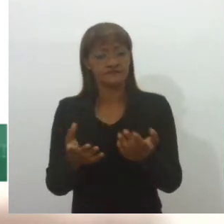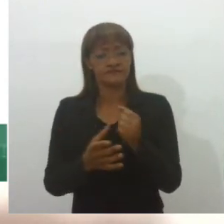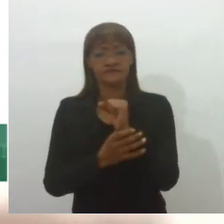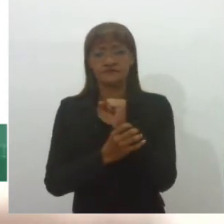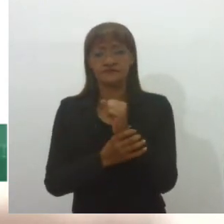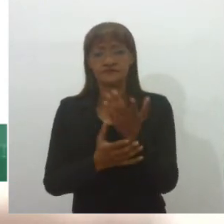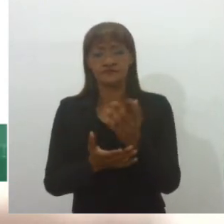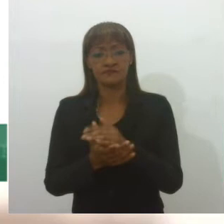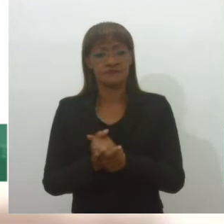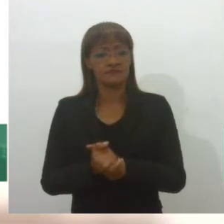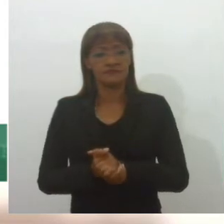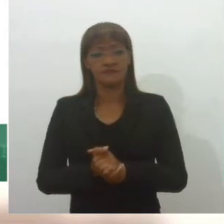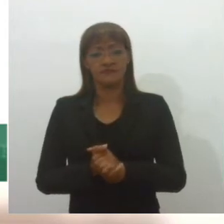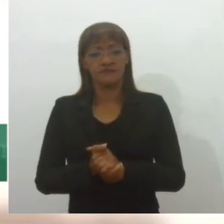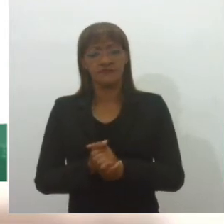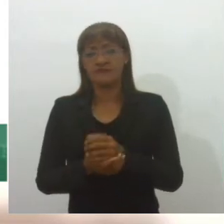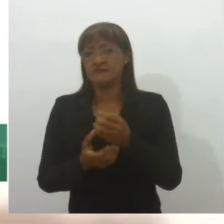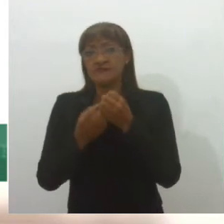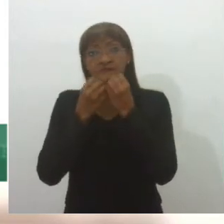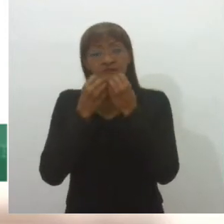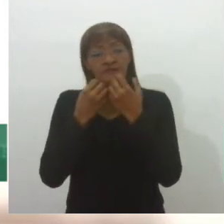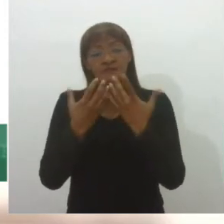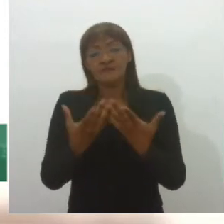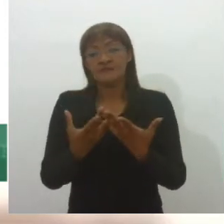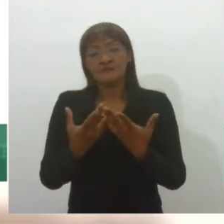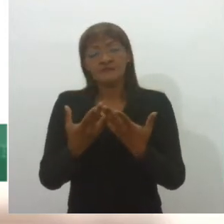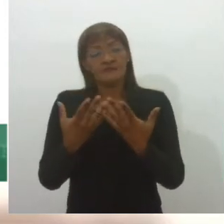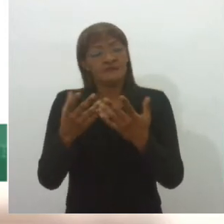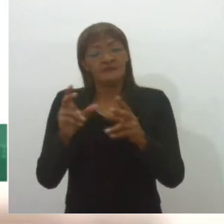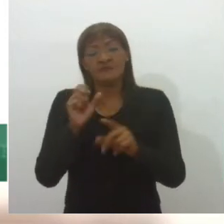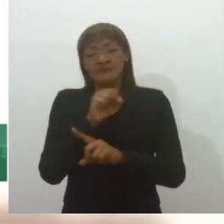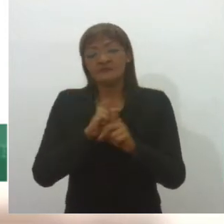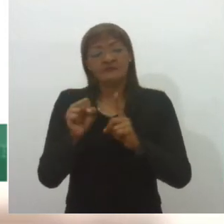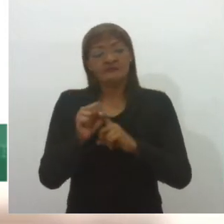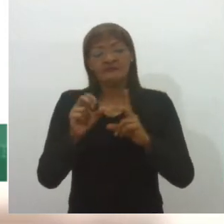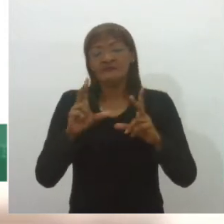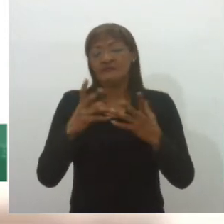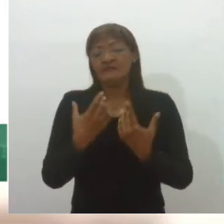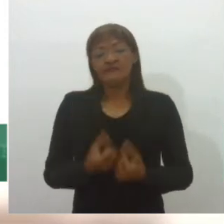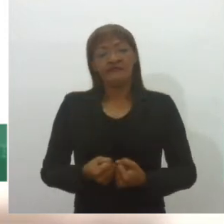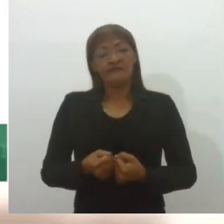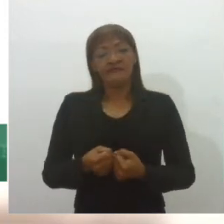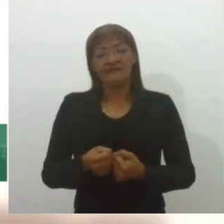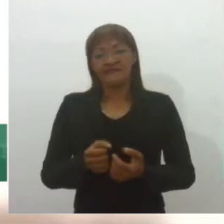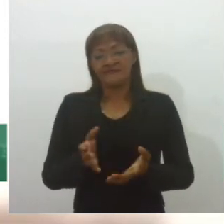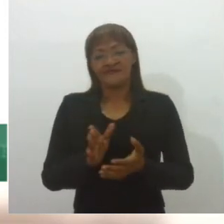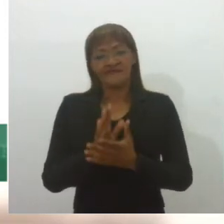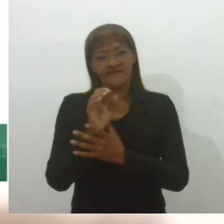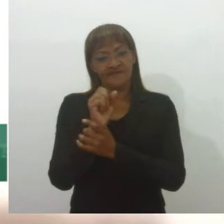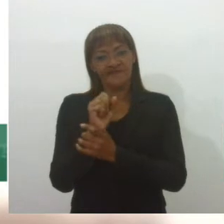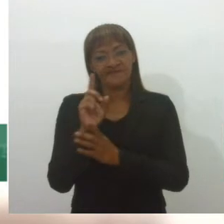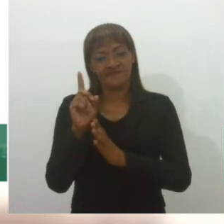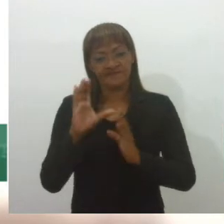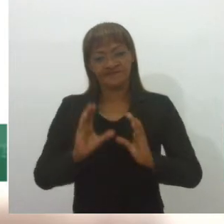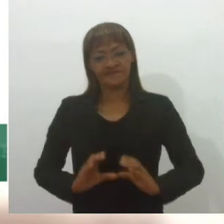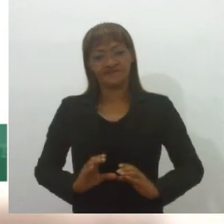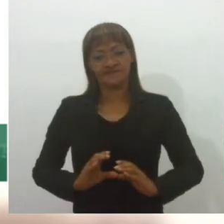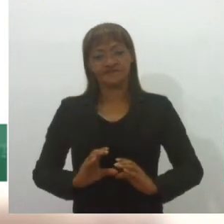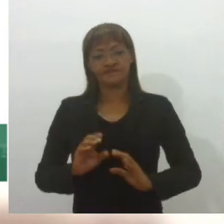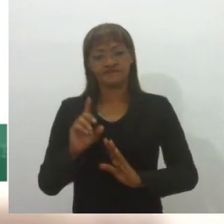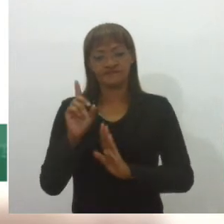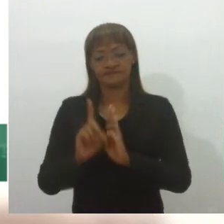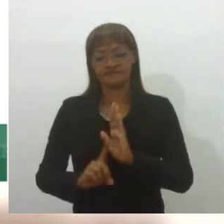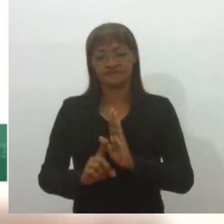é muito bem visto, né, pela sociedade, já assegurando o direito que é do cidadão. Isso, seriam